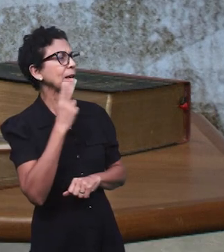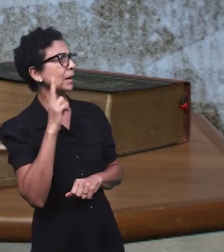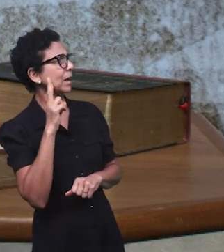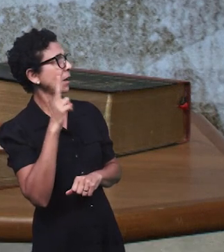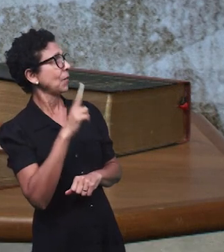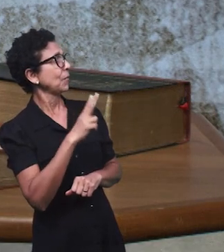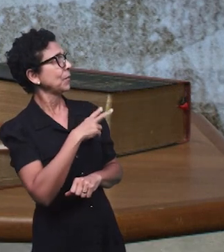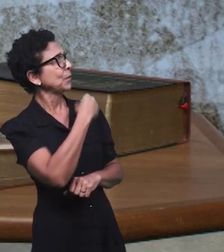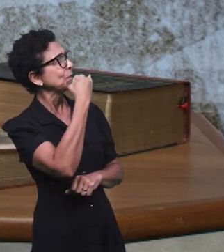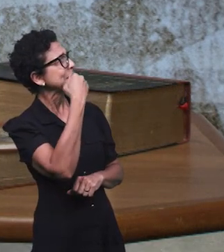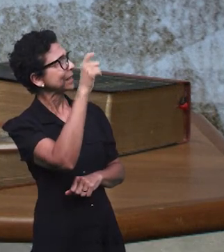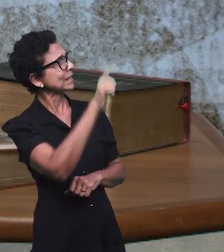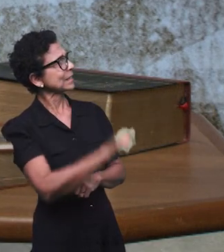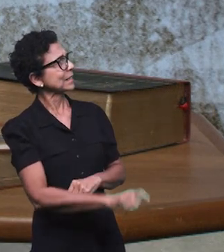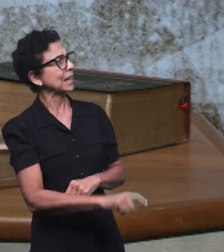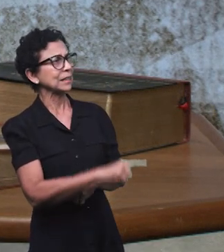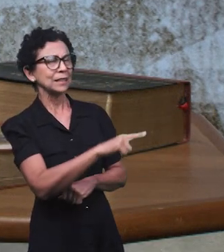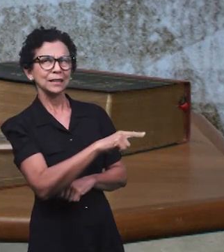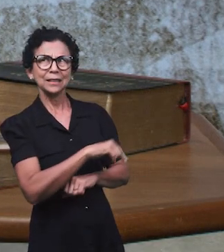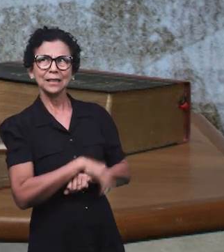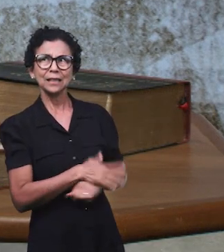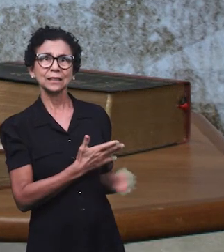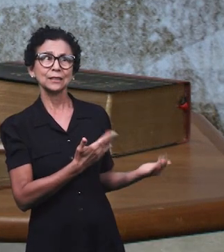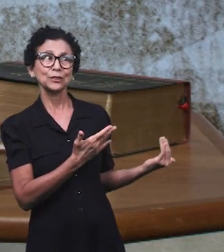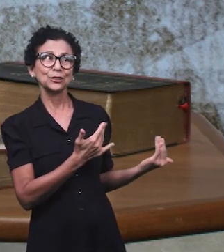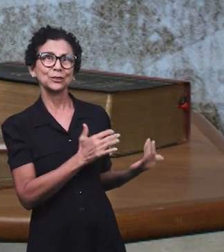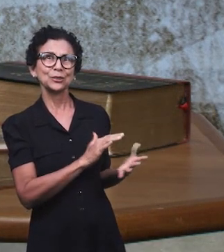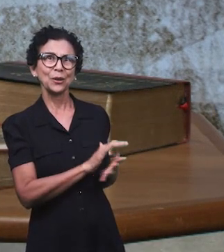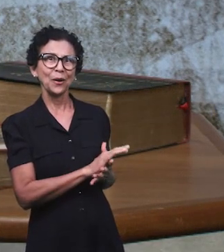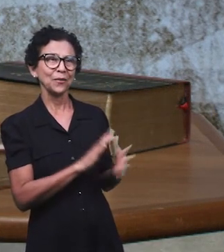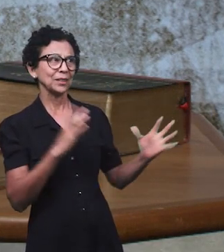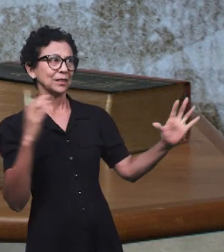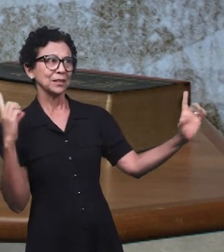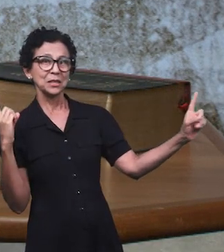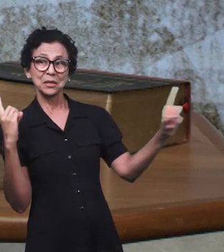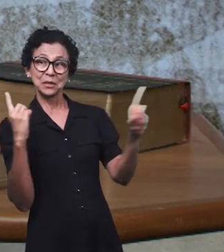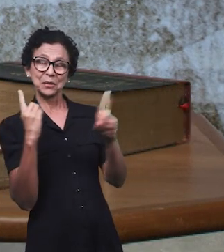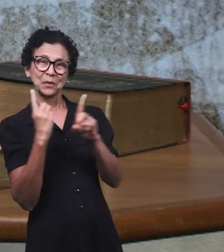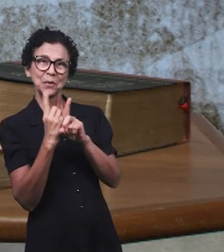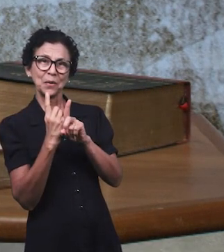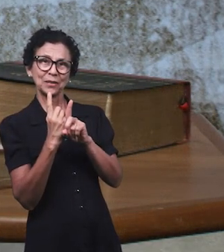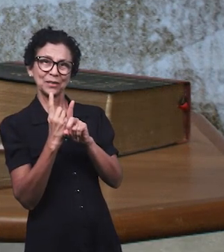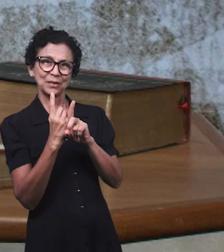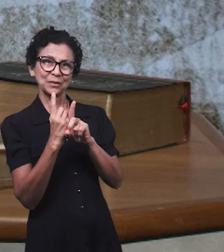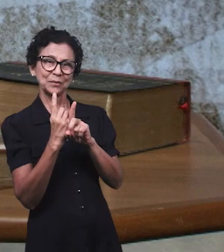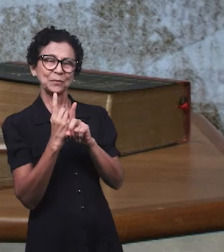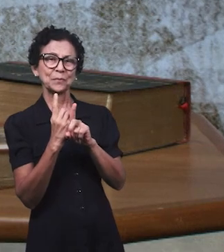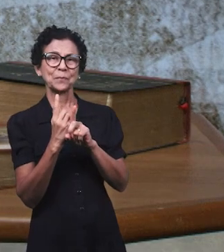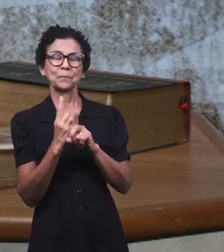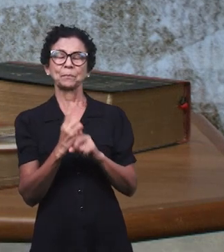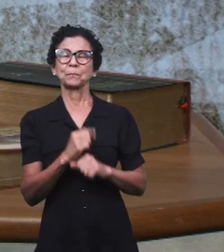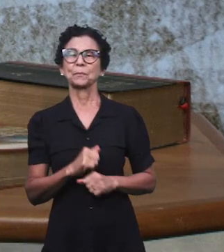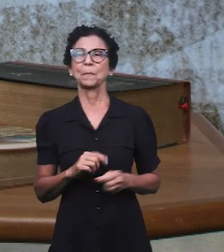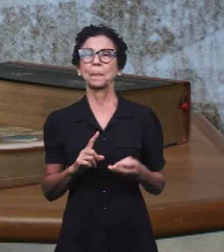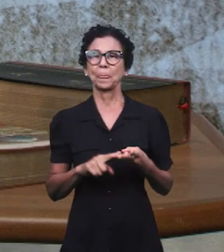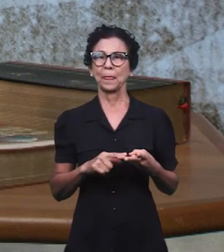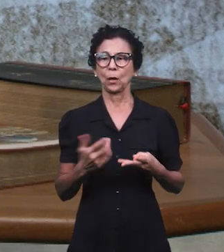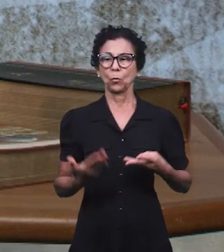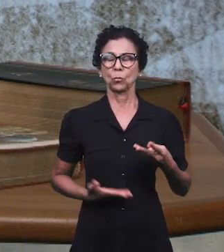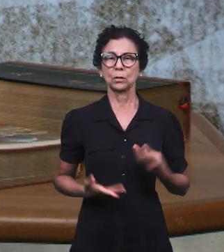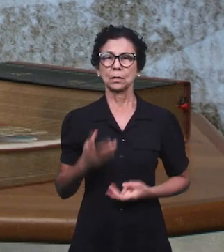servo, quem é aquele varão que vem pelo campo ao nosso encontro? E o servo disse, este é meu